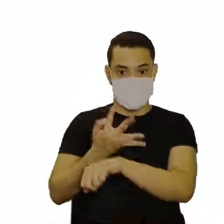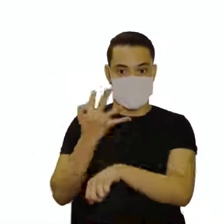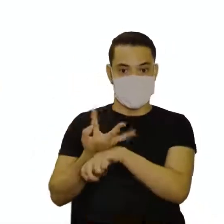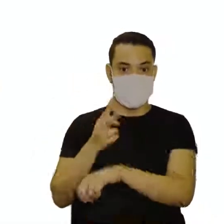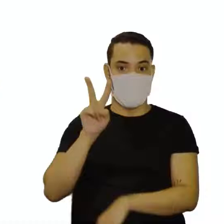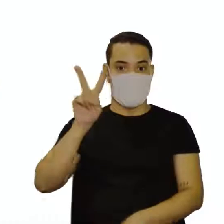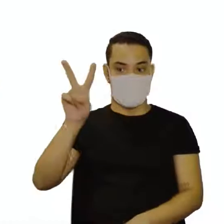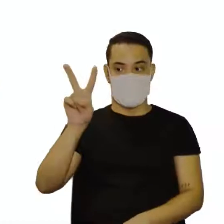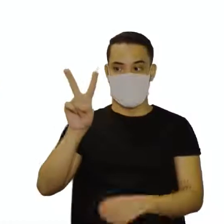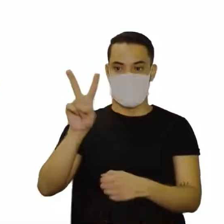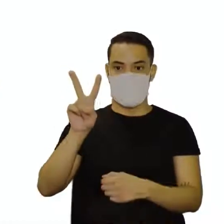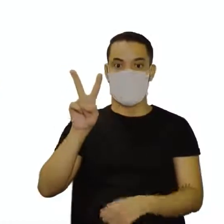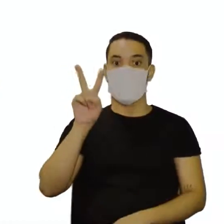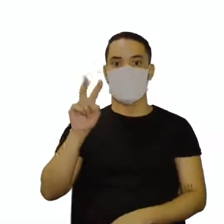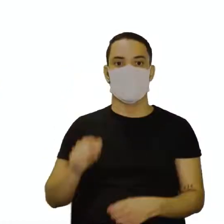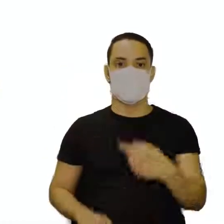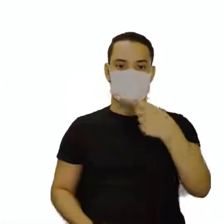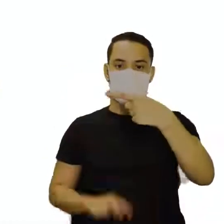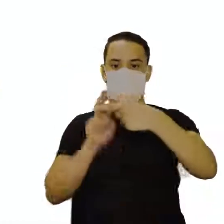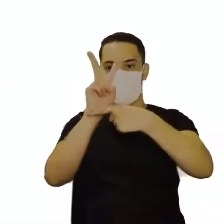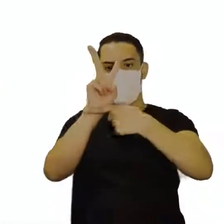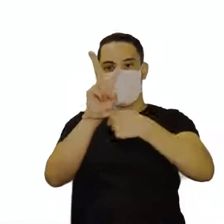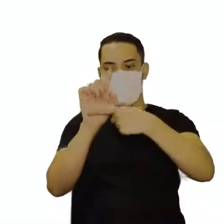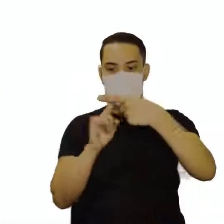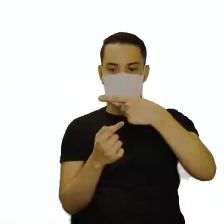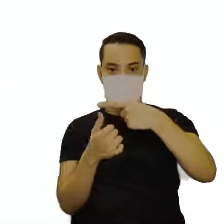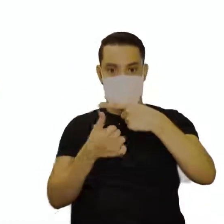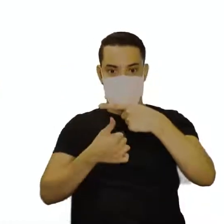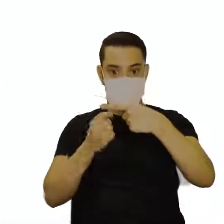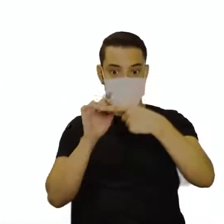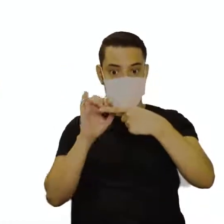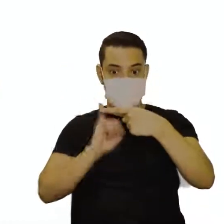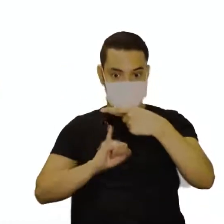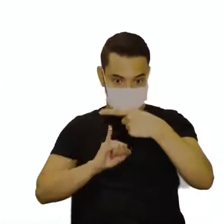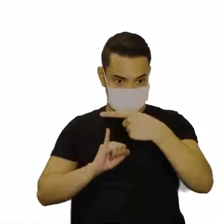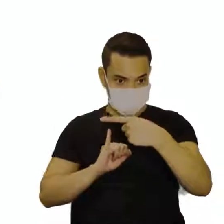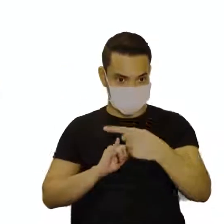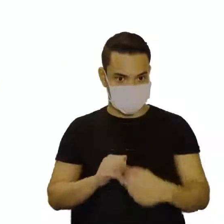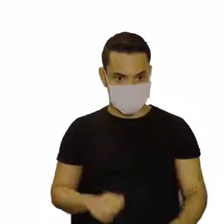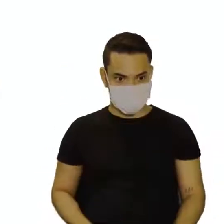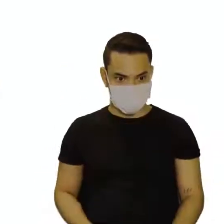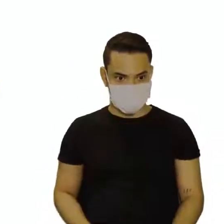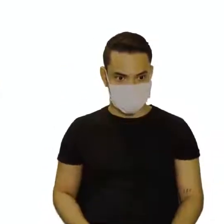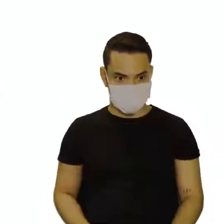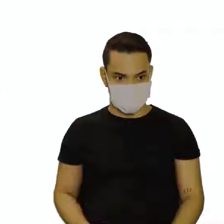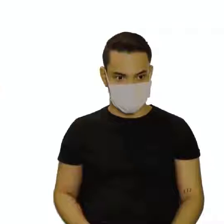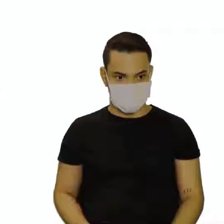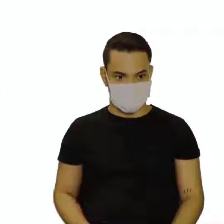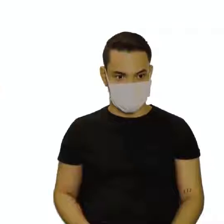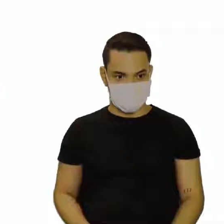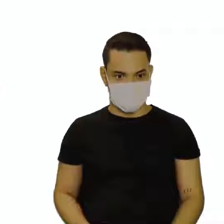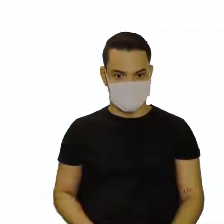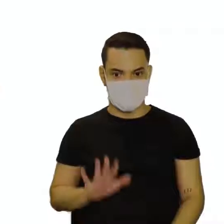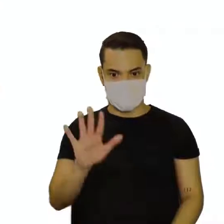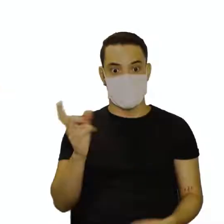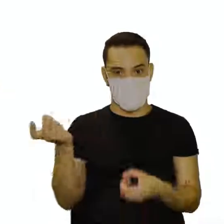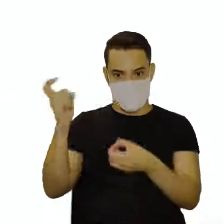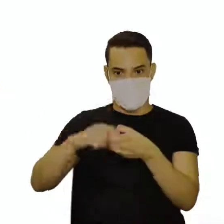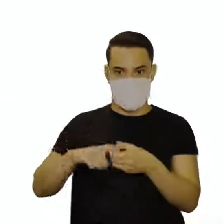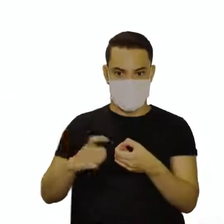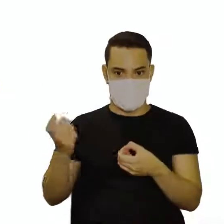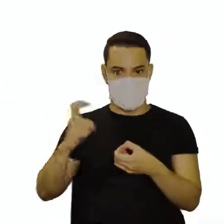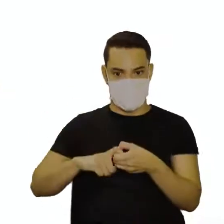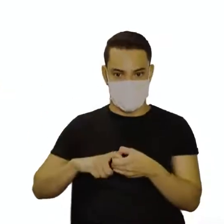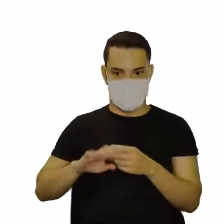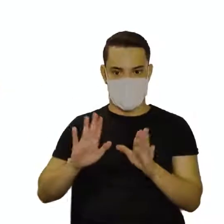I. Os valores, a resistência... Opa, desculpa, resistência não, aqui só colocou a equação. Deixa eu voltar aqui,